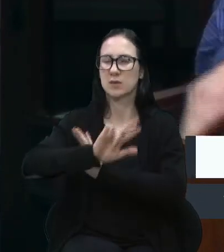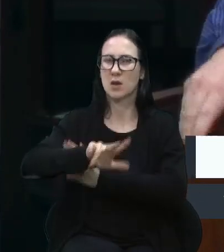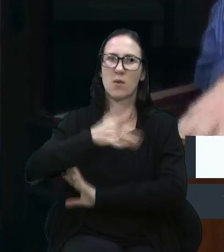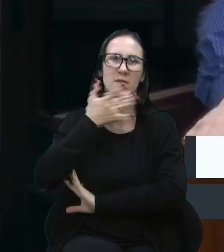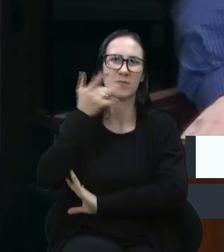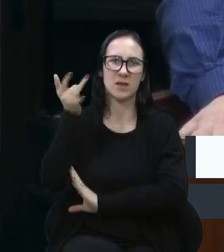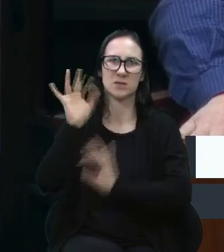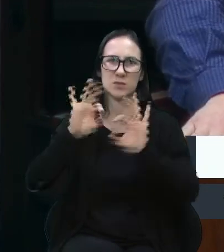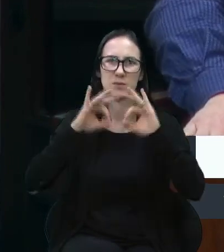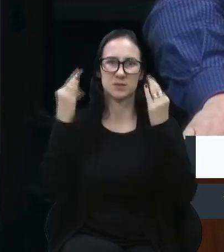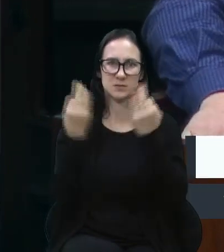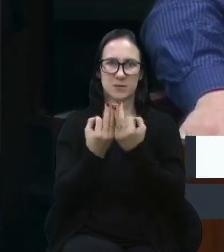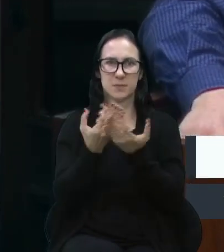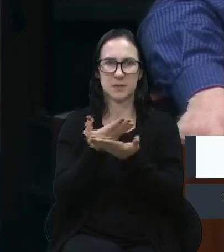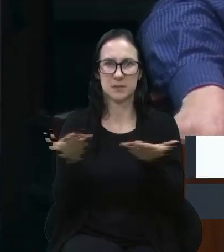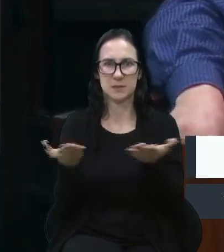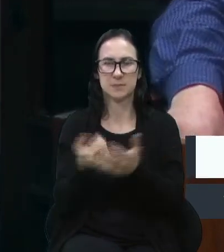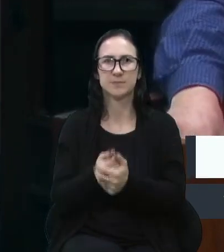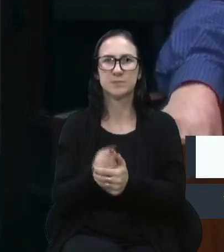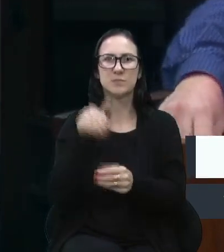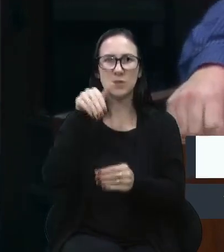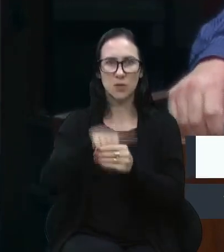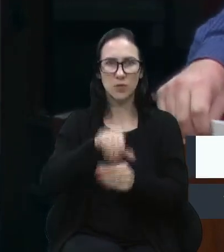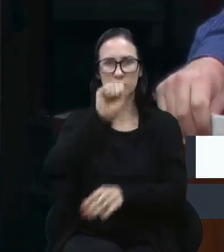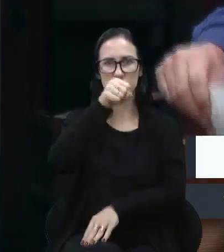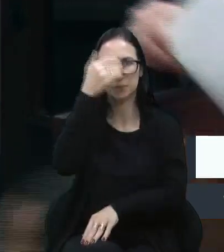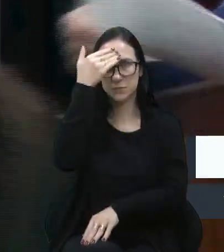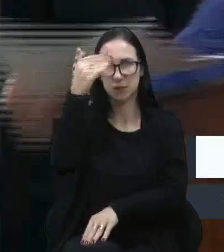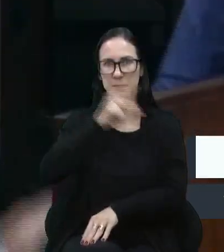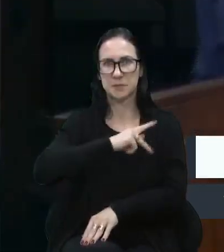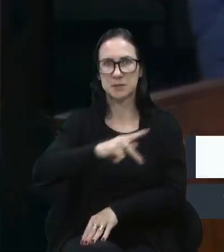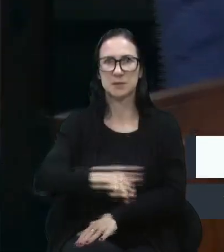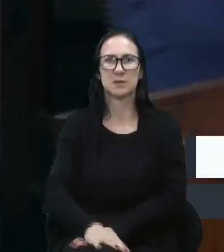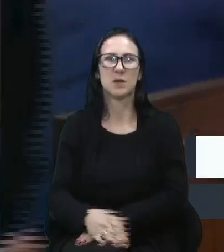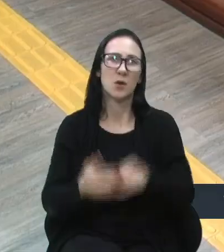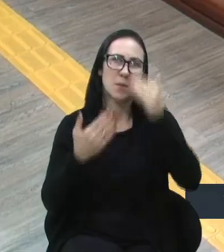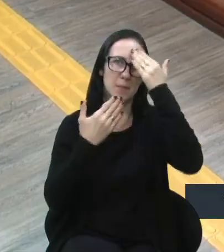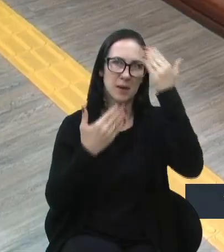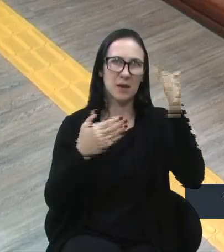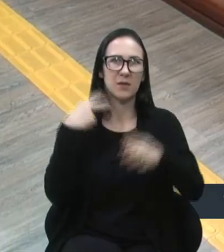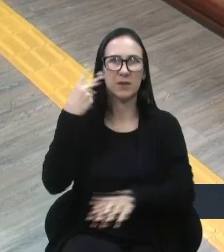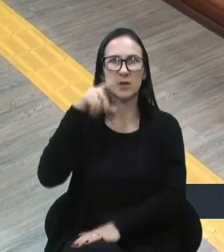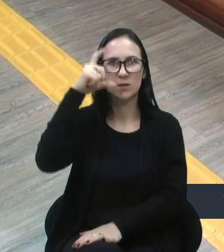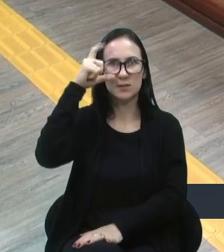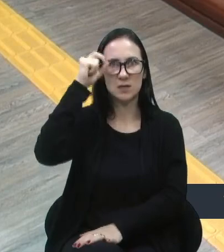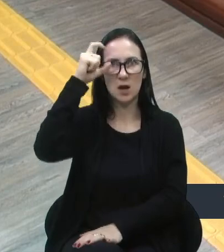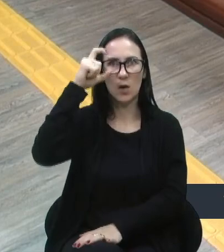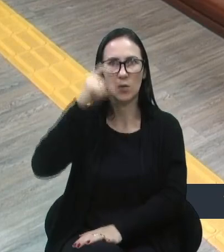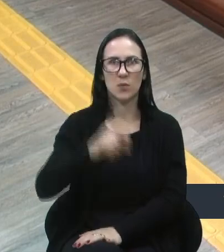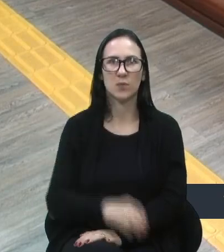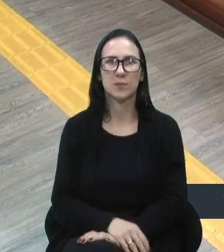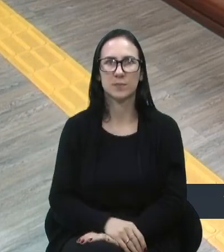para as famílias. Então, votarei favorável. Muito obrigado, presidente. Obrigada, vereador Scalco, da tribuna.